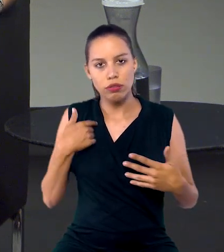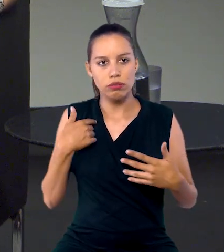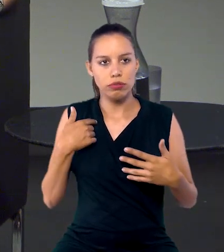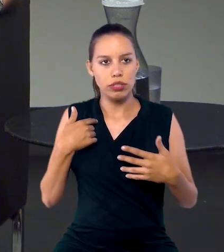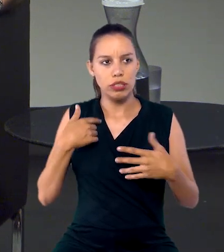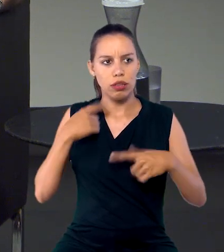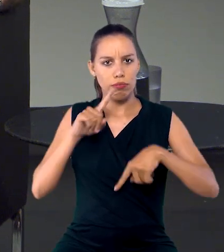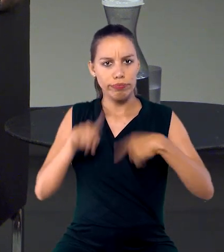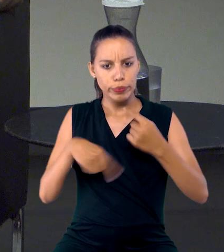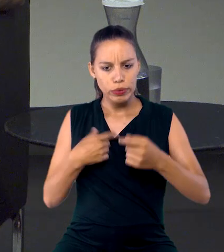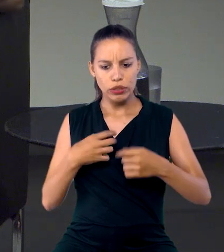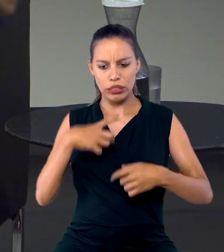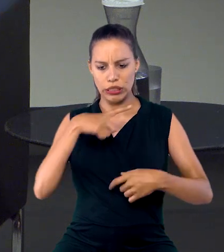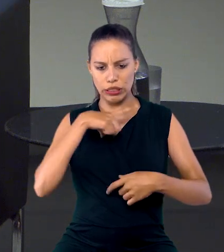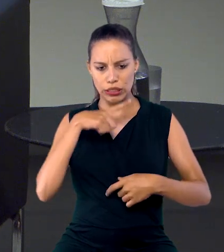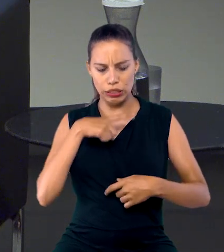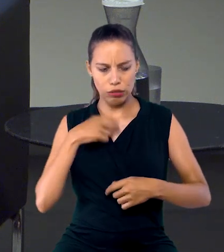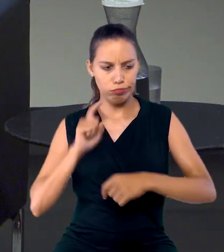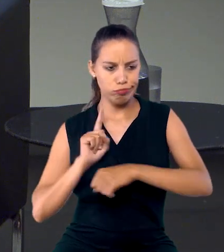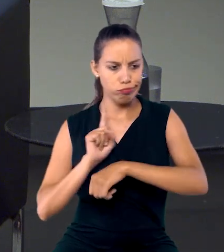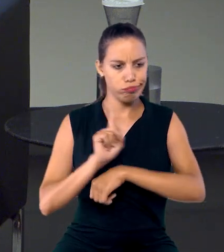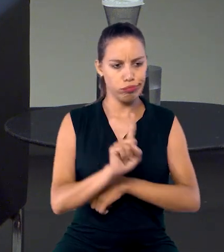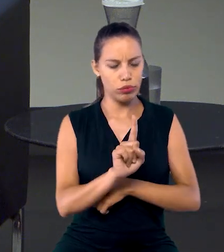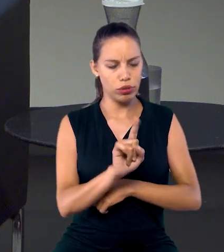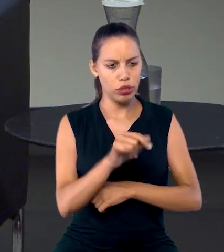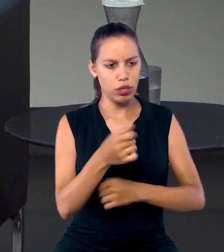escrever as minhas reportagens.